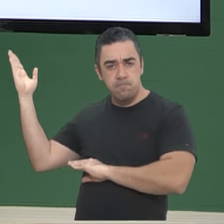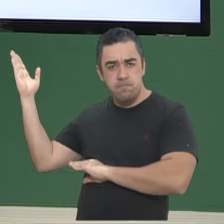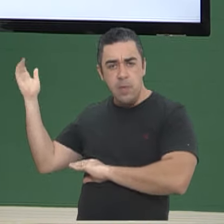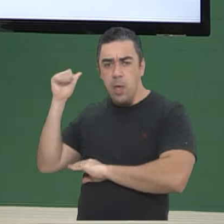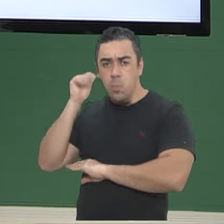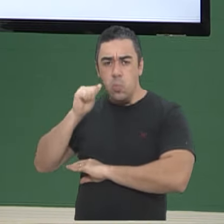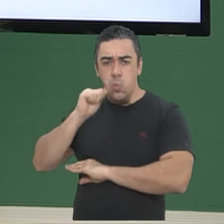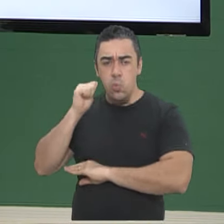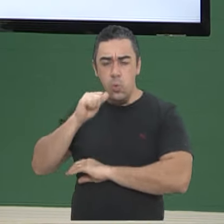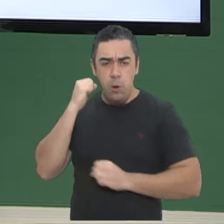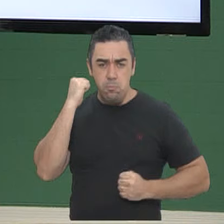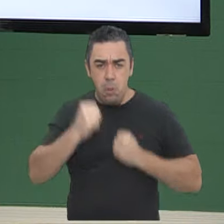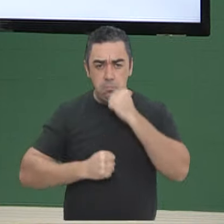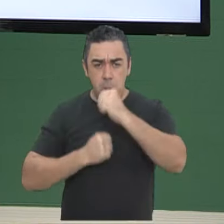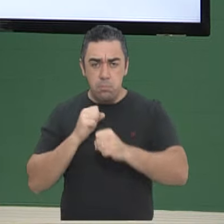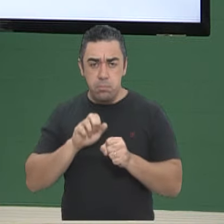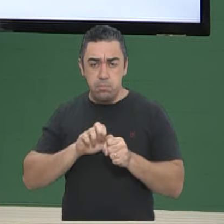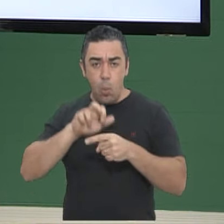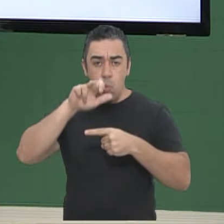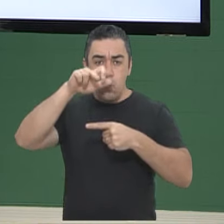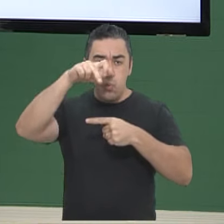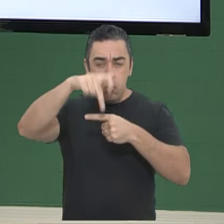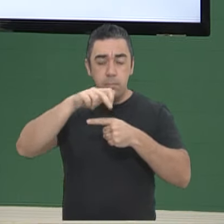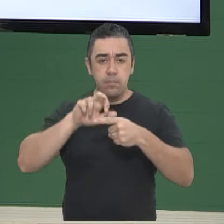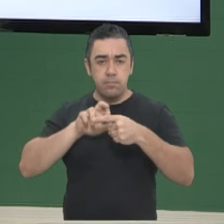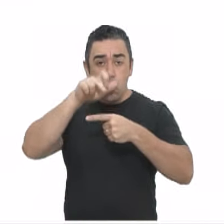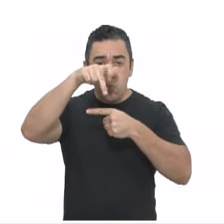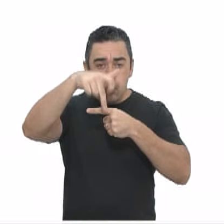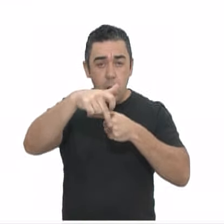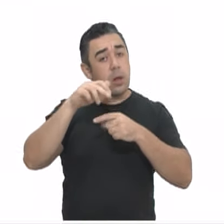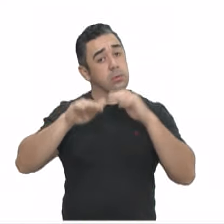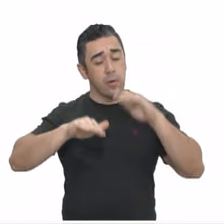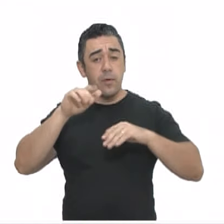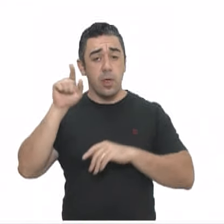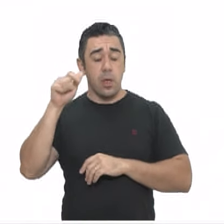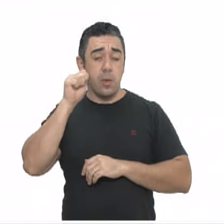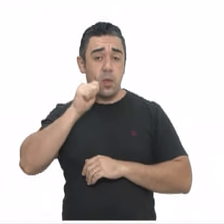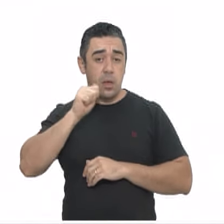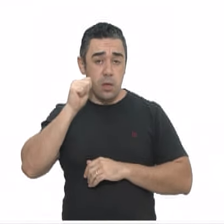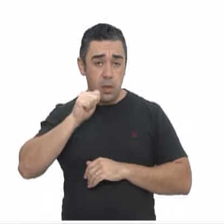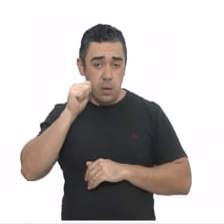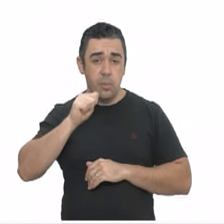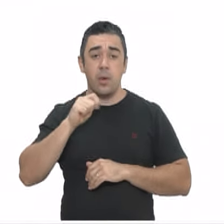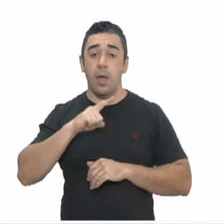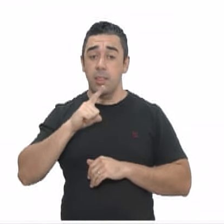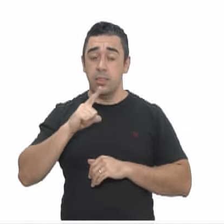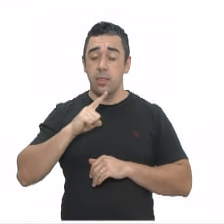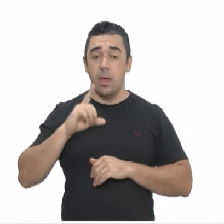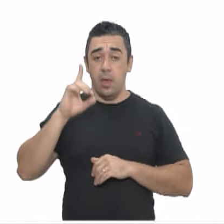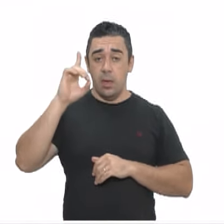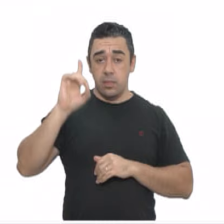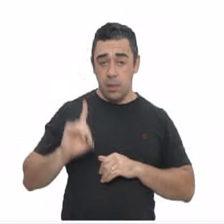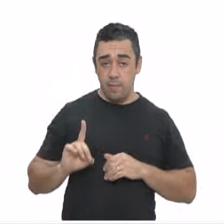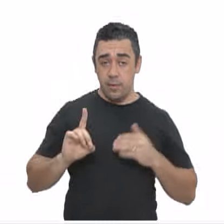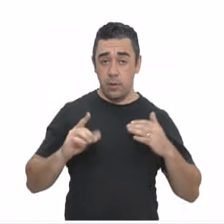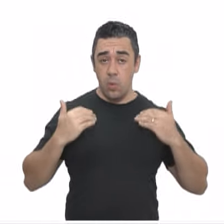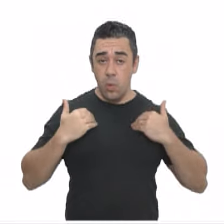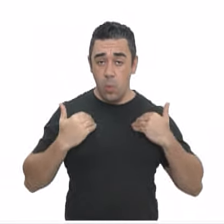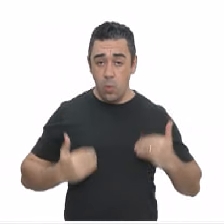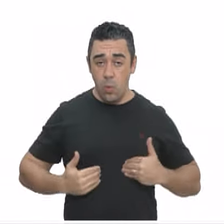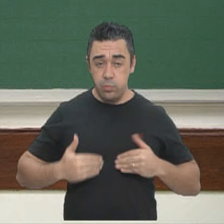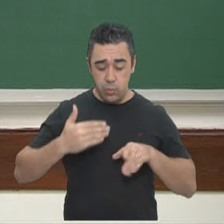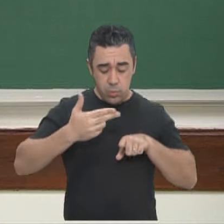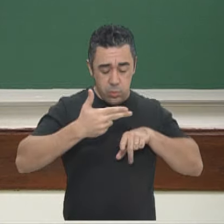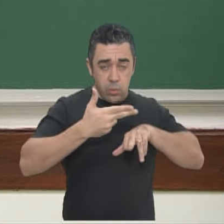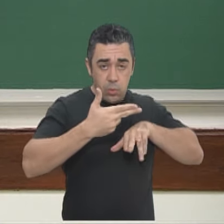um salto, provavelmente deve ser um salto em distância, e ela é uma atleta de deficiência física, é uma atleta amputada.